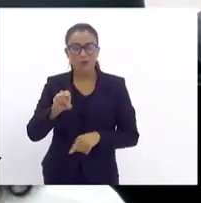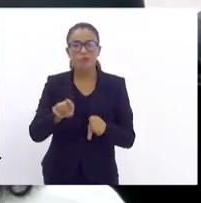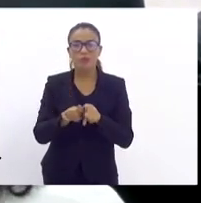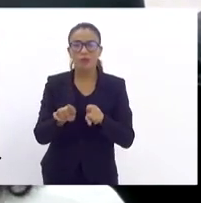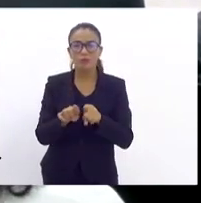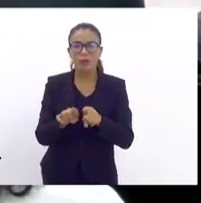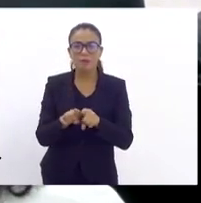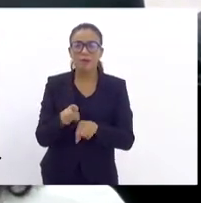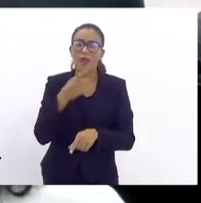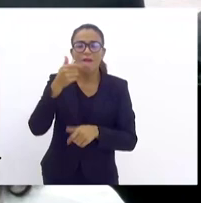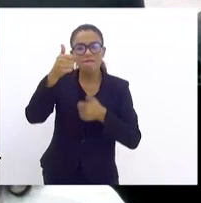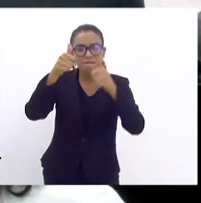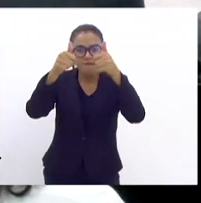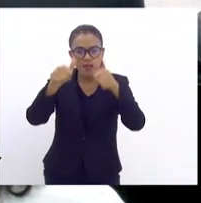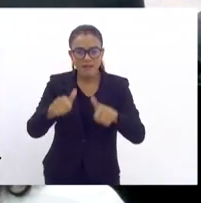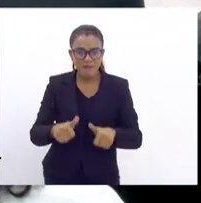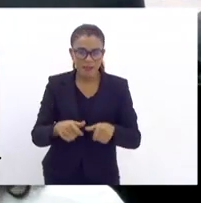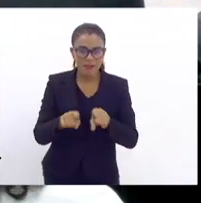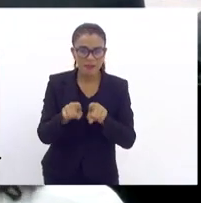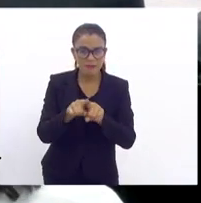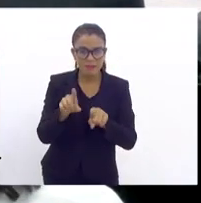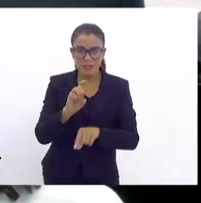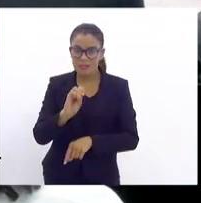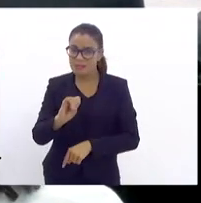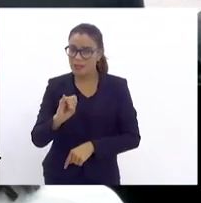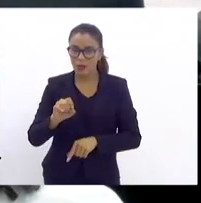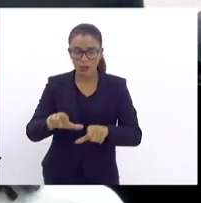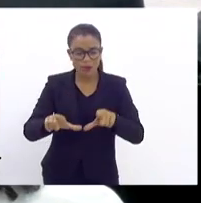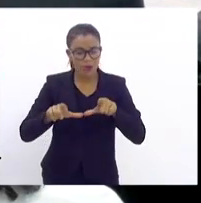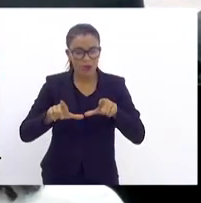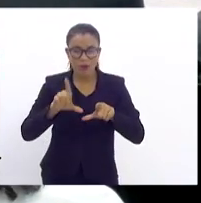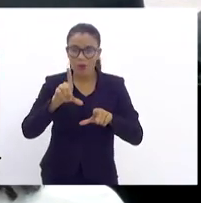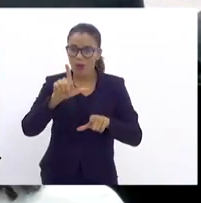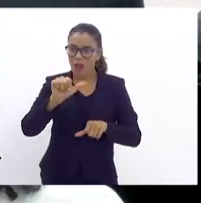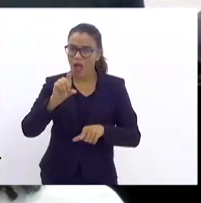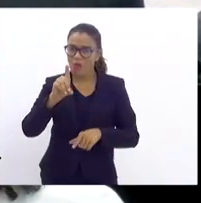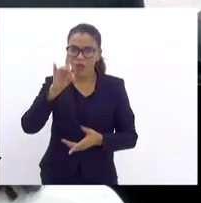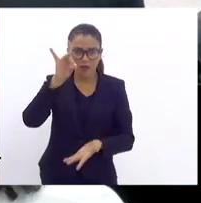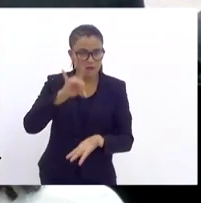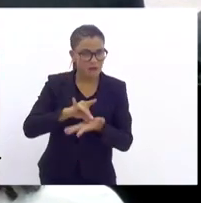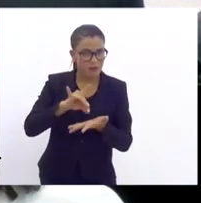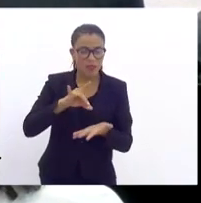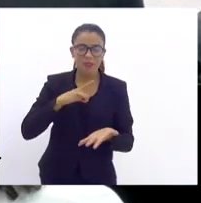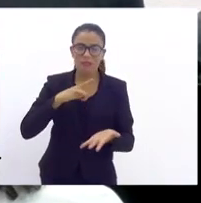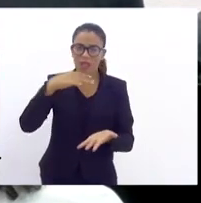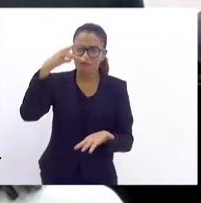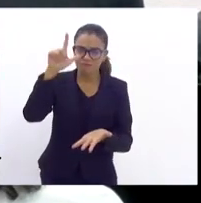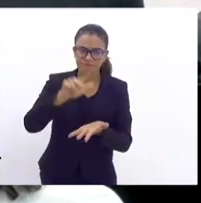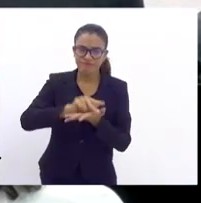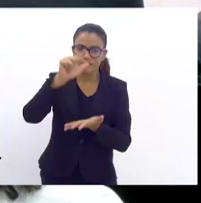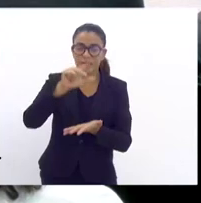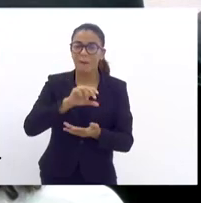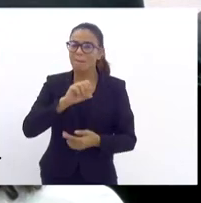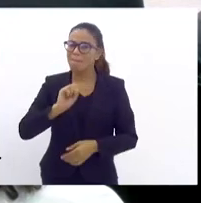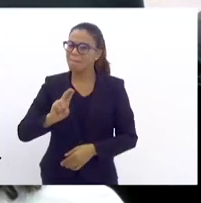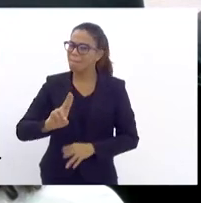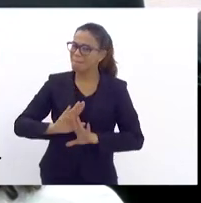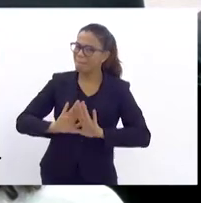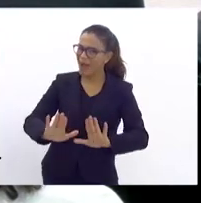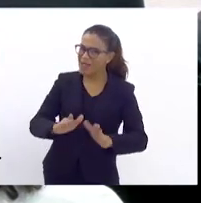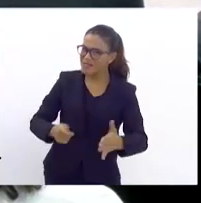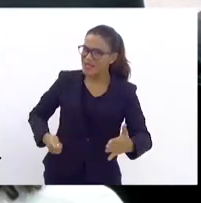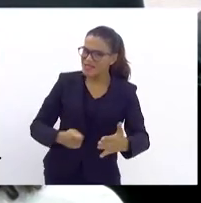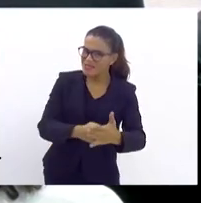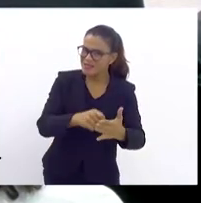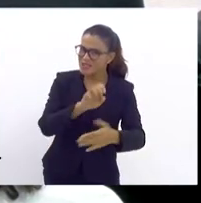é verificar óbvio que se o laudo é temperacidade né Tem autenticidade mas isso não pode ser uma